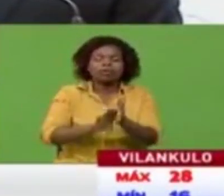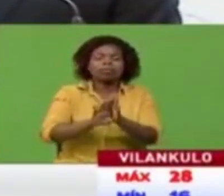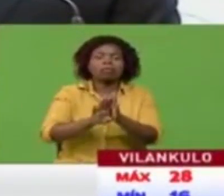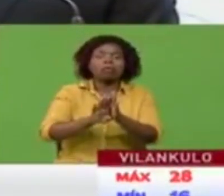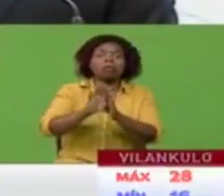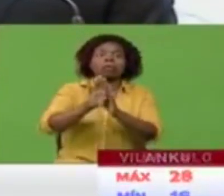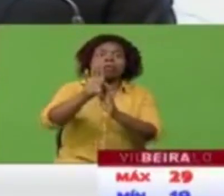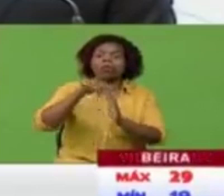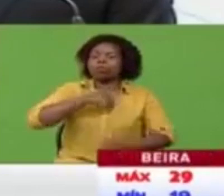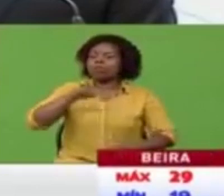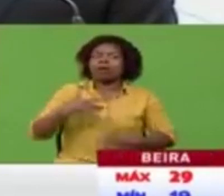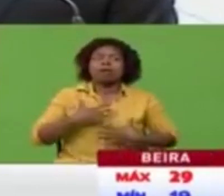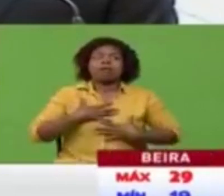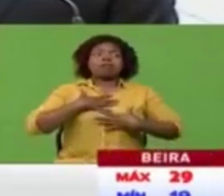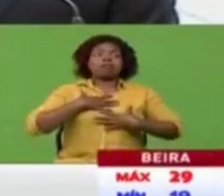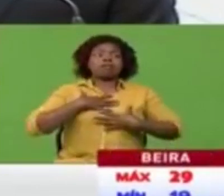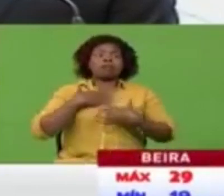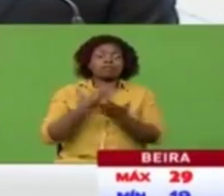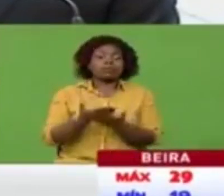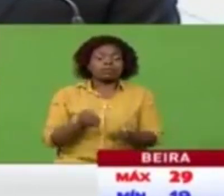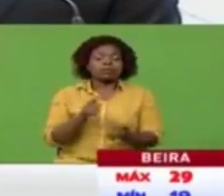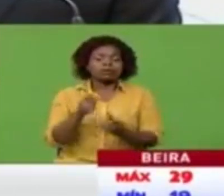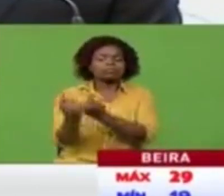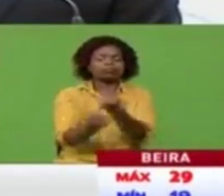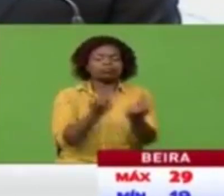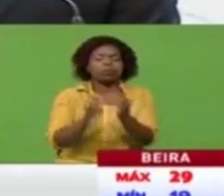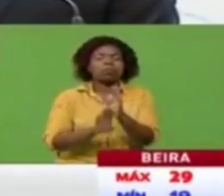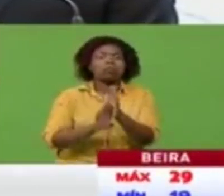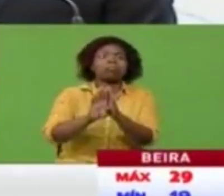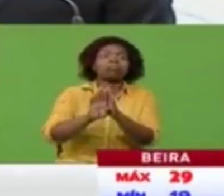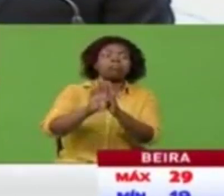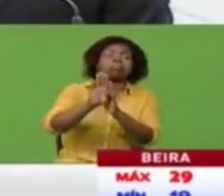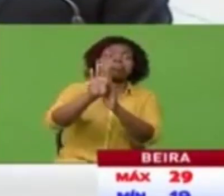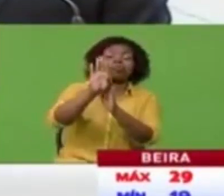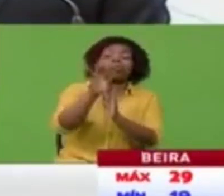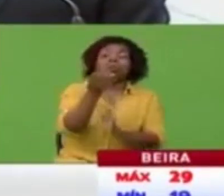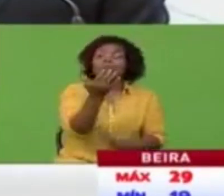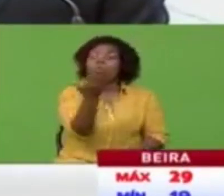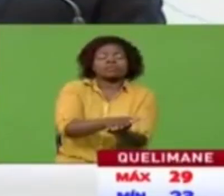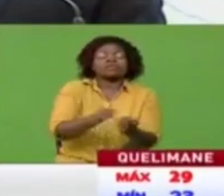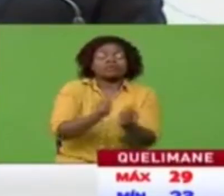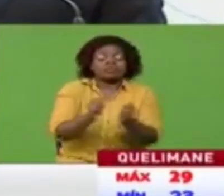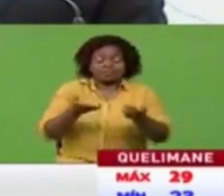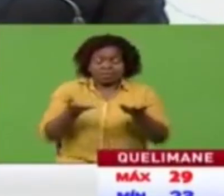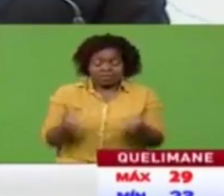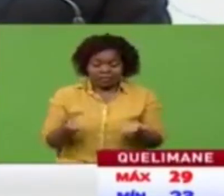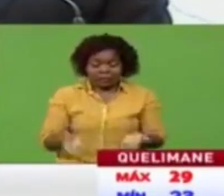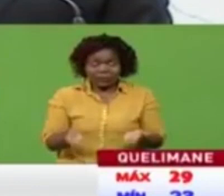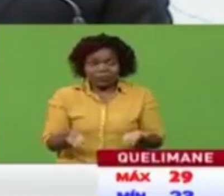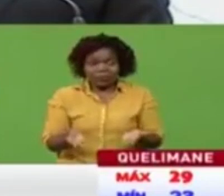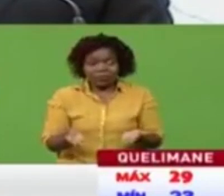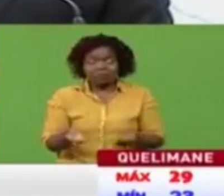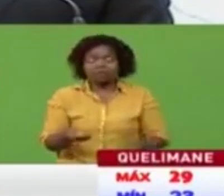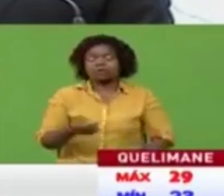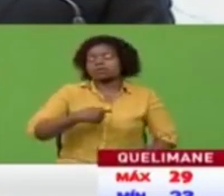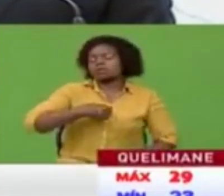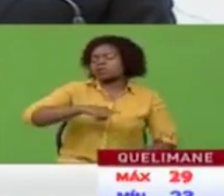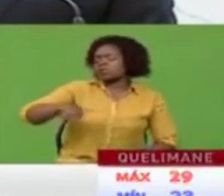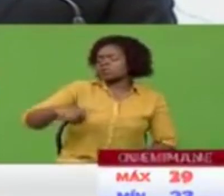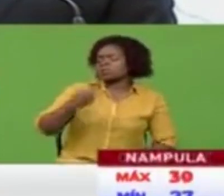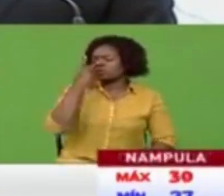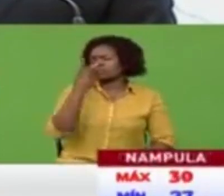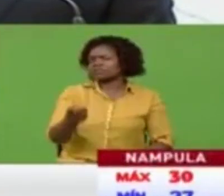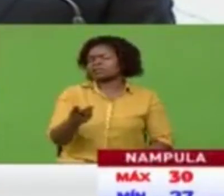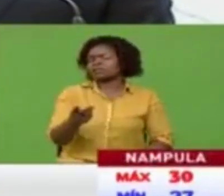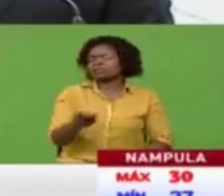casos, das cadeias de transmissão e do número de províncias com registro positivo. A não observância do cumprimento das medidas